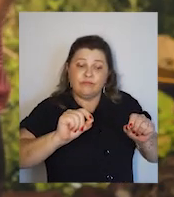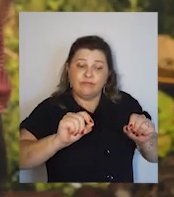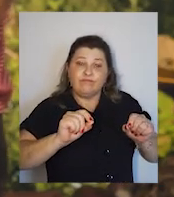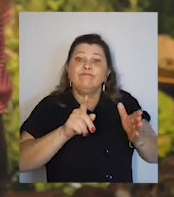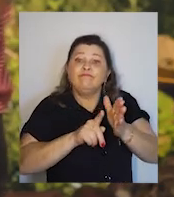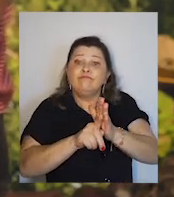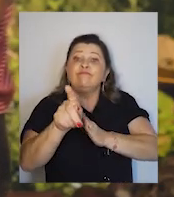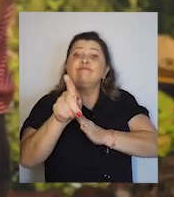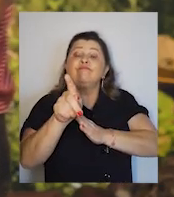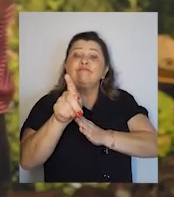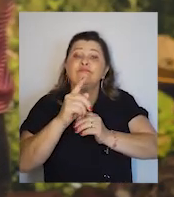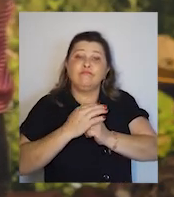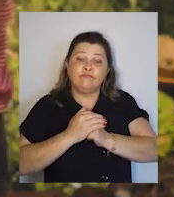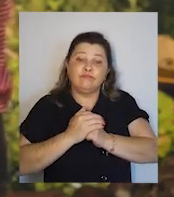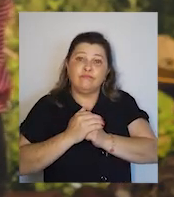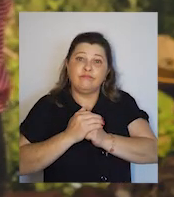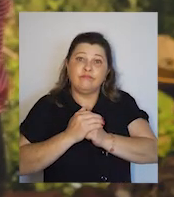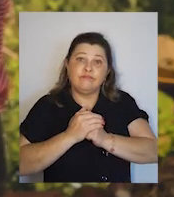eu pergunto,